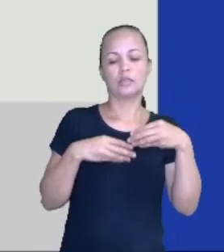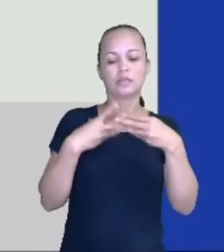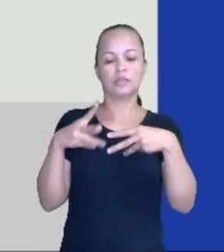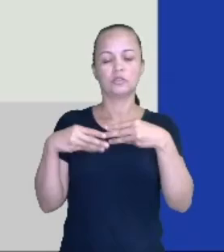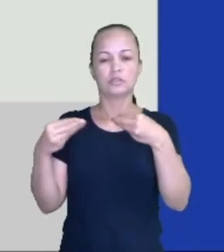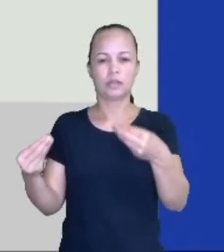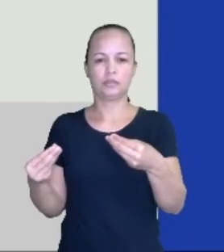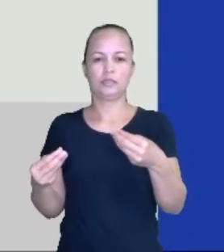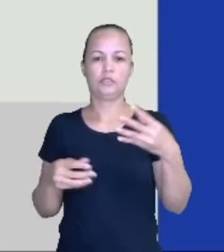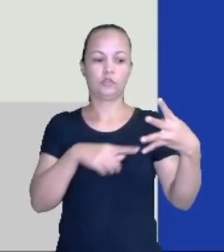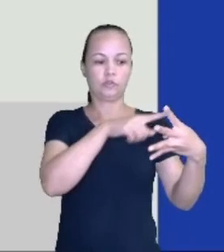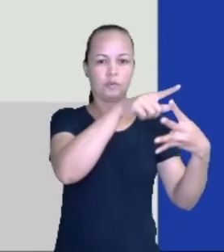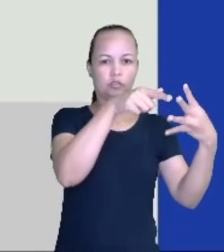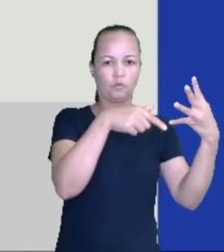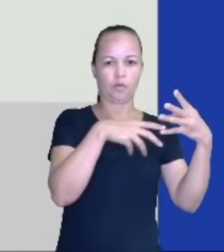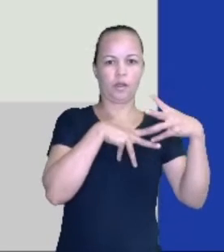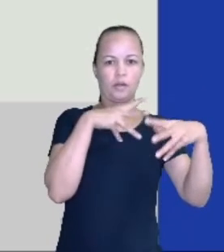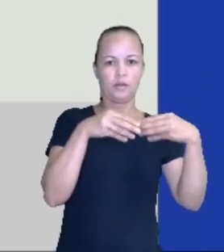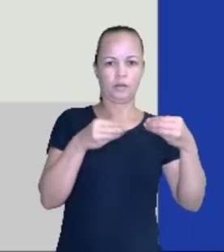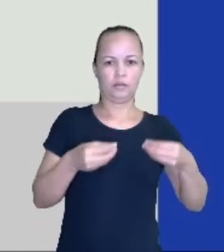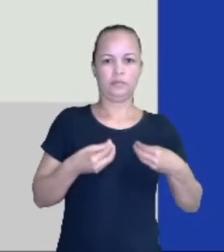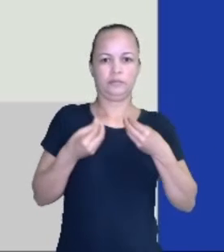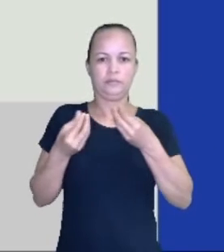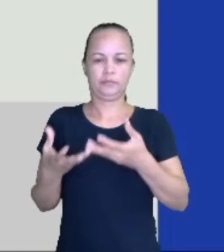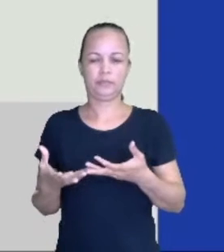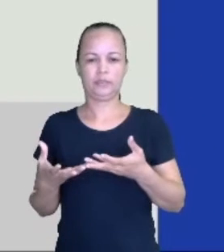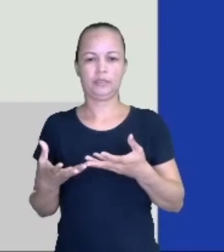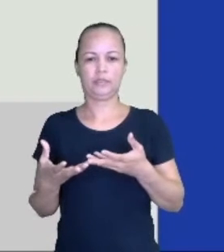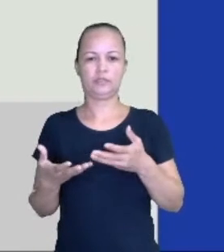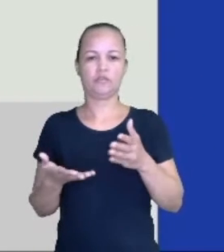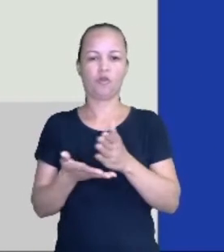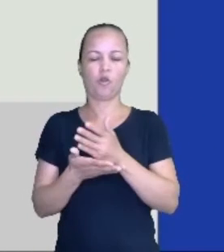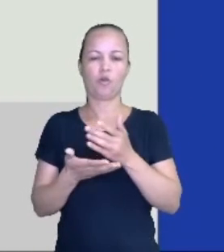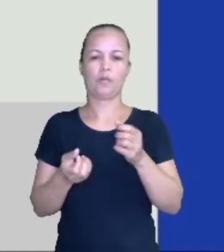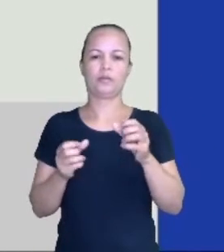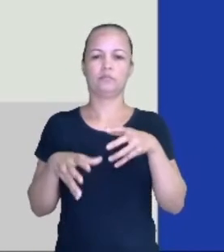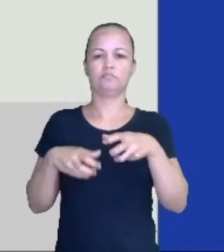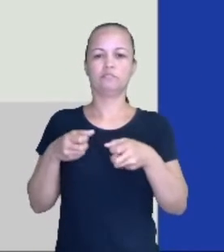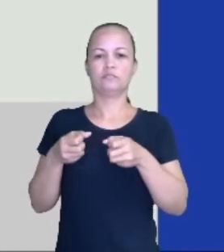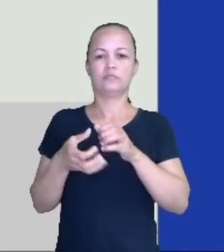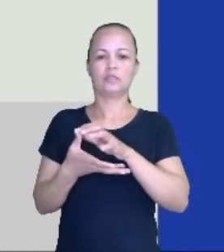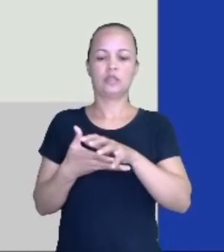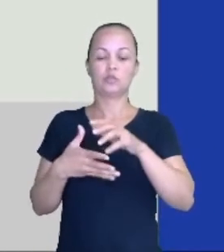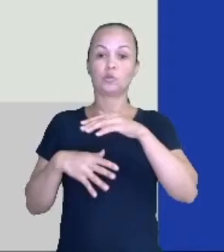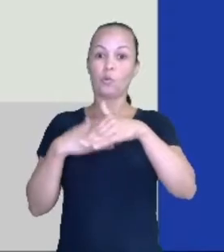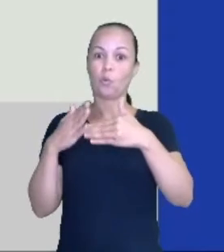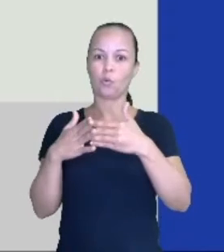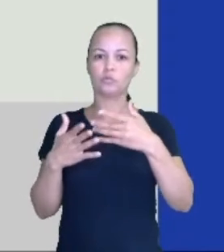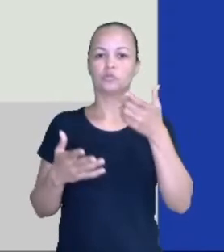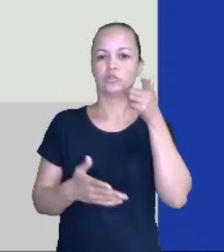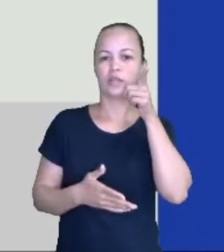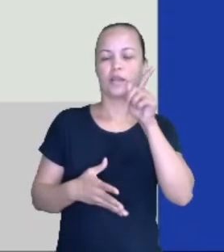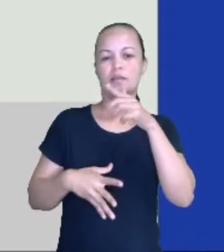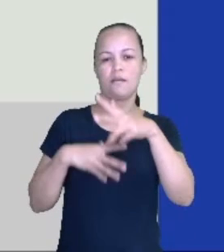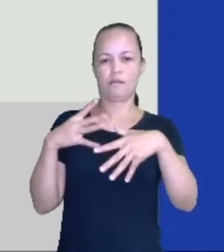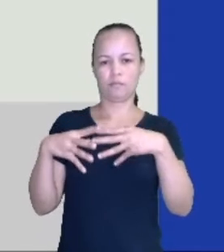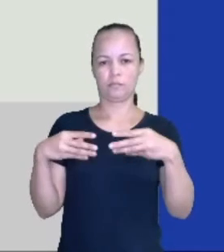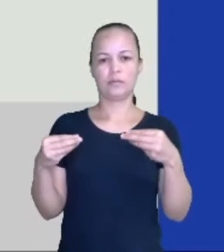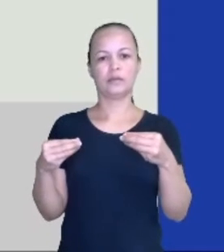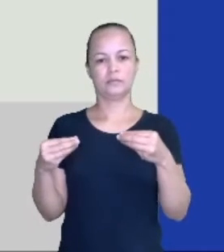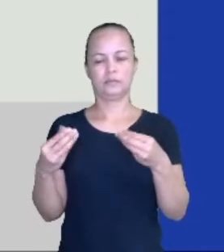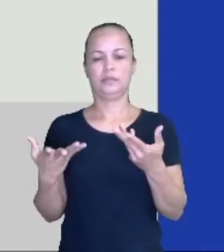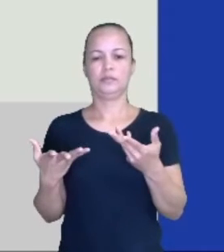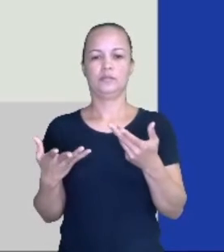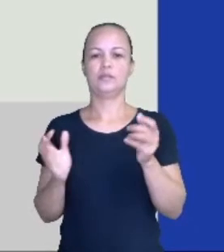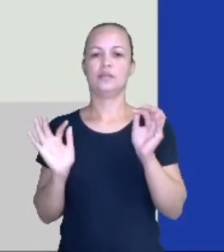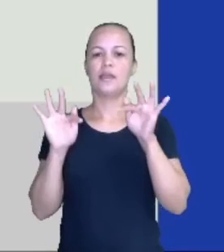trouxe mais 4 surpresas. Desta forma, ninguém ficou de mãos vazias e todos ficaram contentes. E assim,